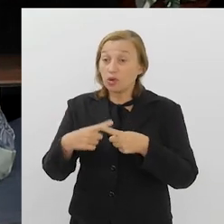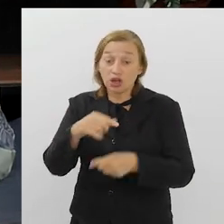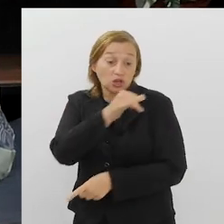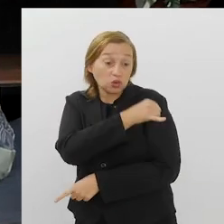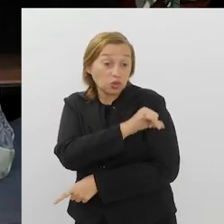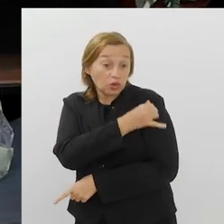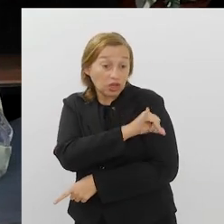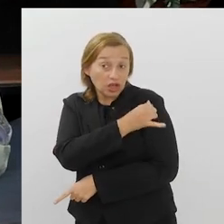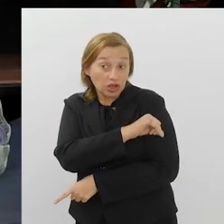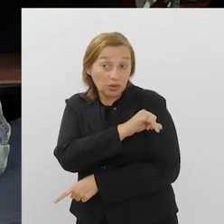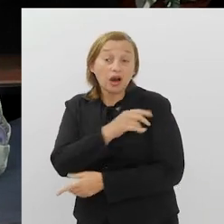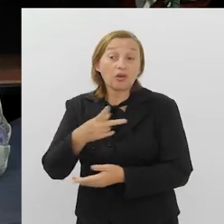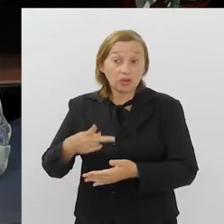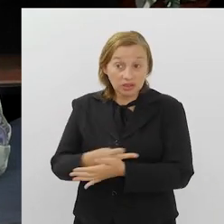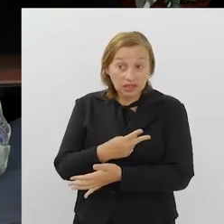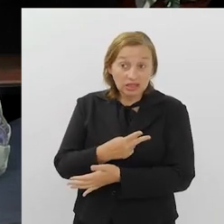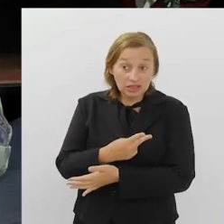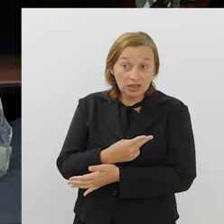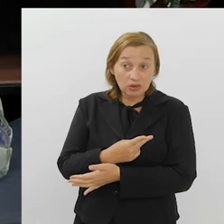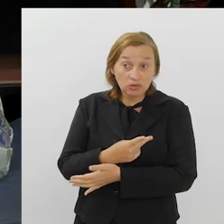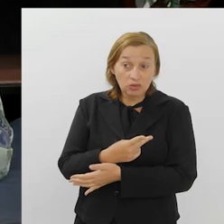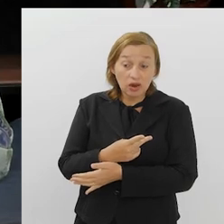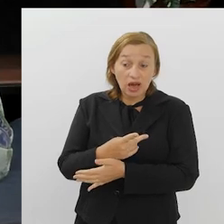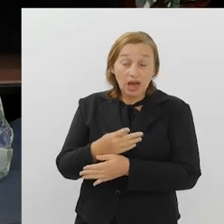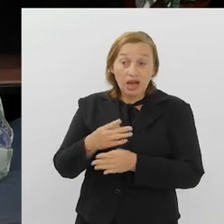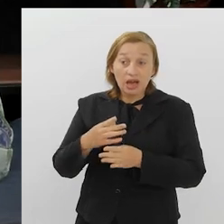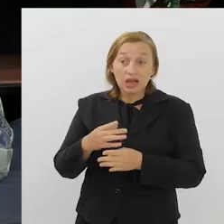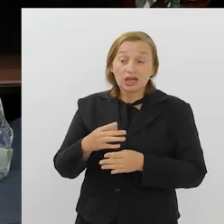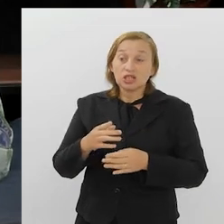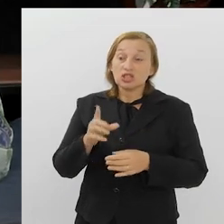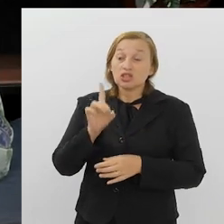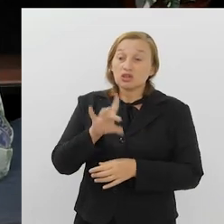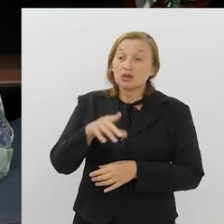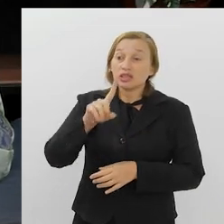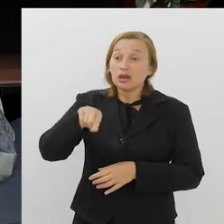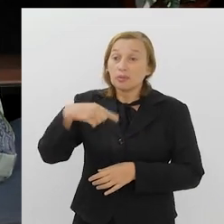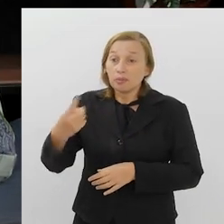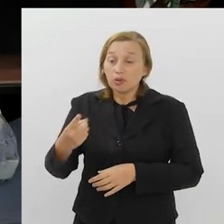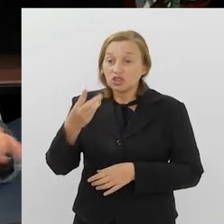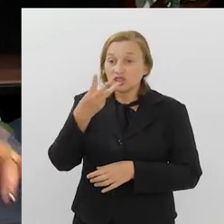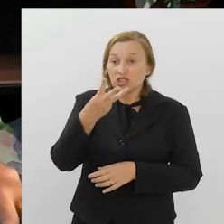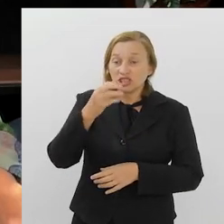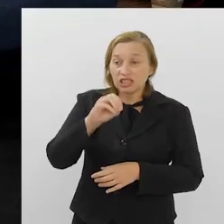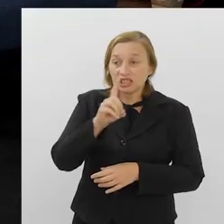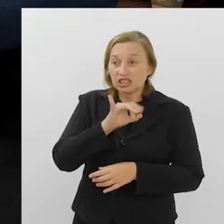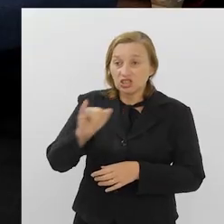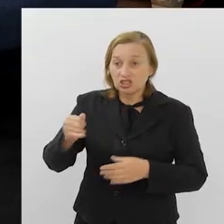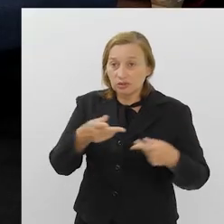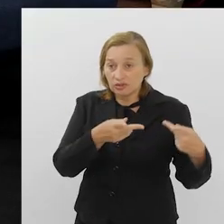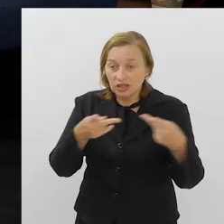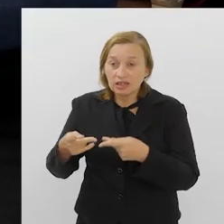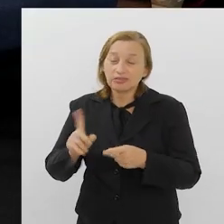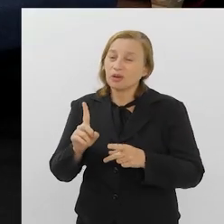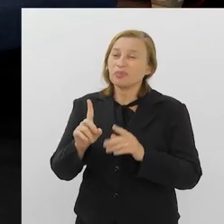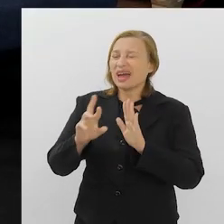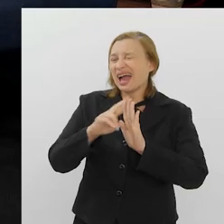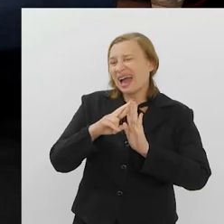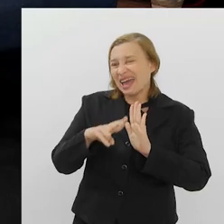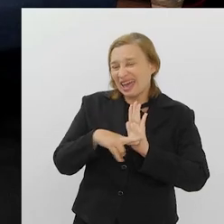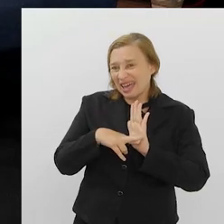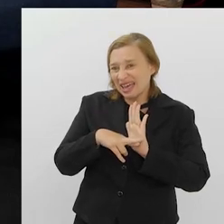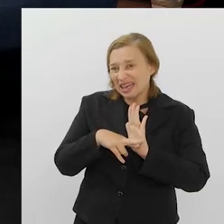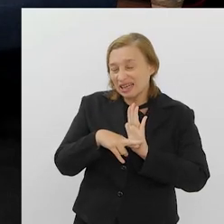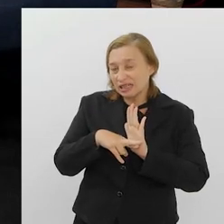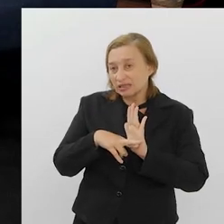assim a gente foi na inauguração mas ele só abriu pra visitação 30 dias depois não a a